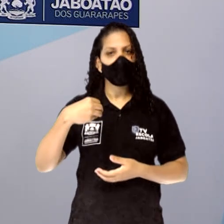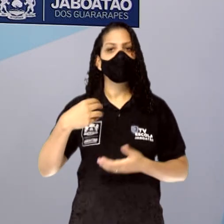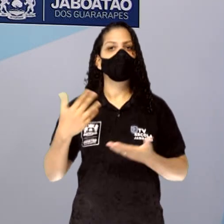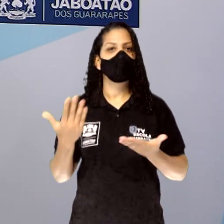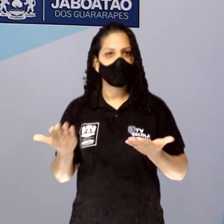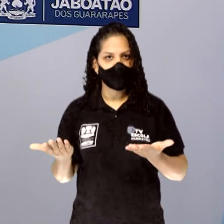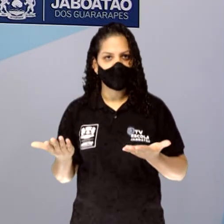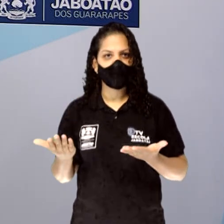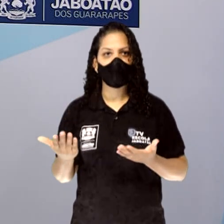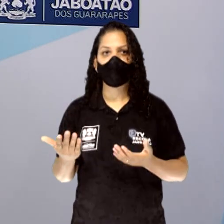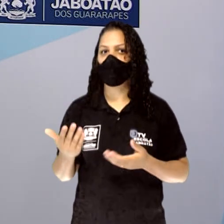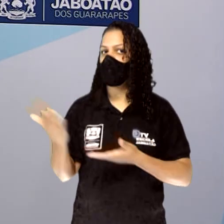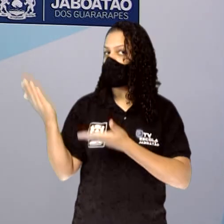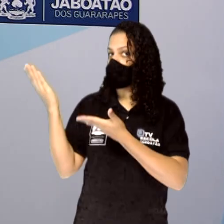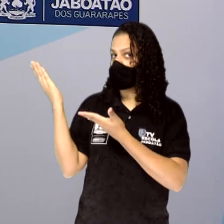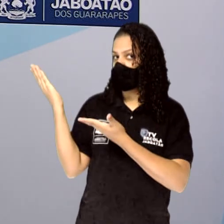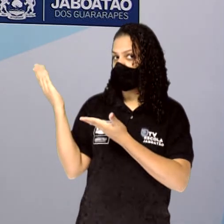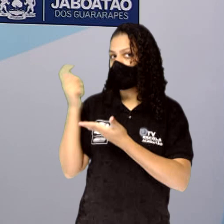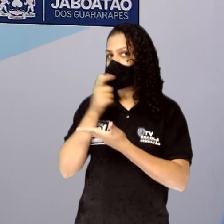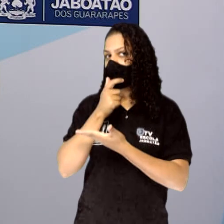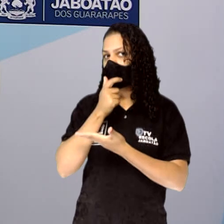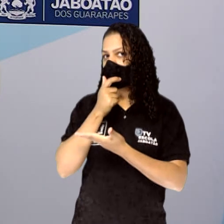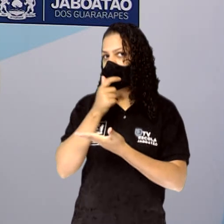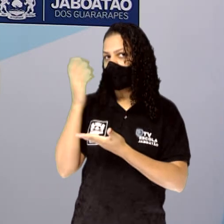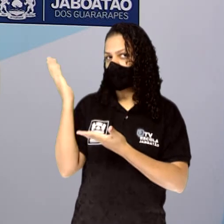Daughter. Son.